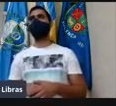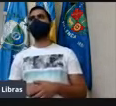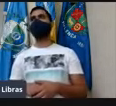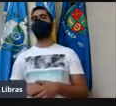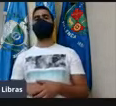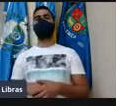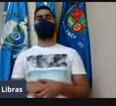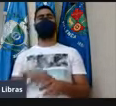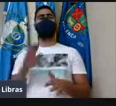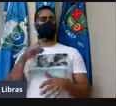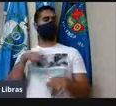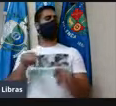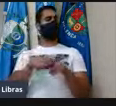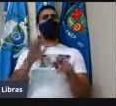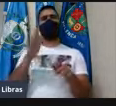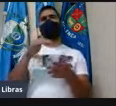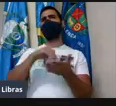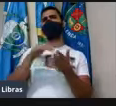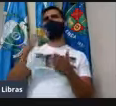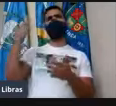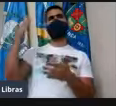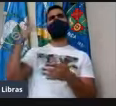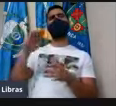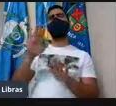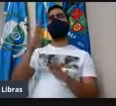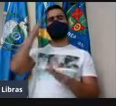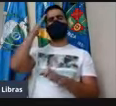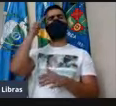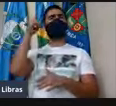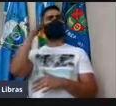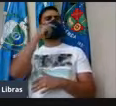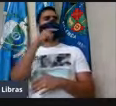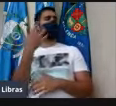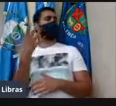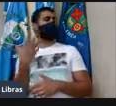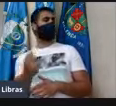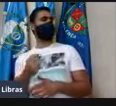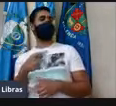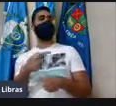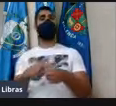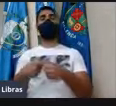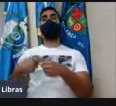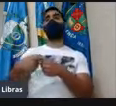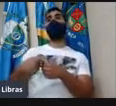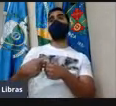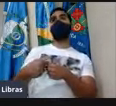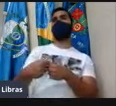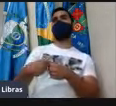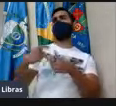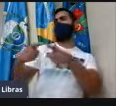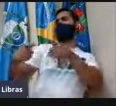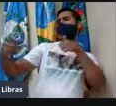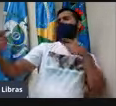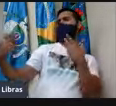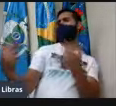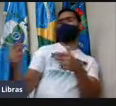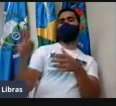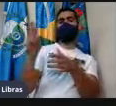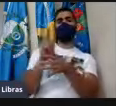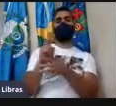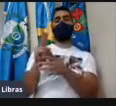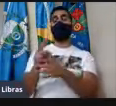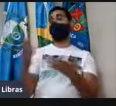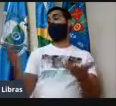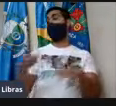mais de R$1 milhão, e a gente sabe como é difícil. Imagina você pegar numa cidade tão gigantesca quanto Valença,